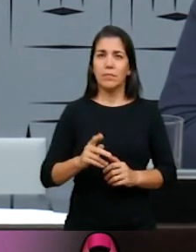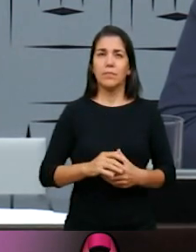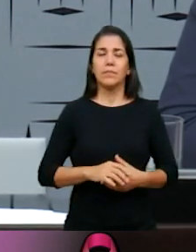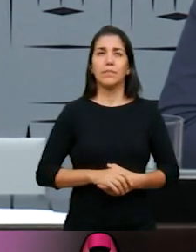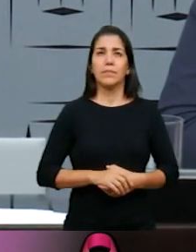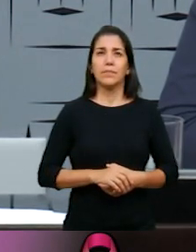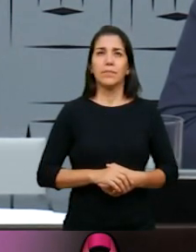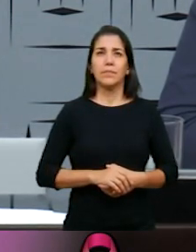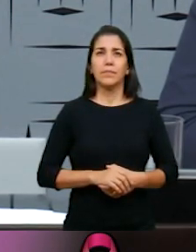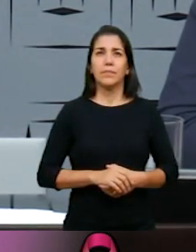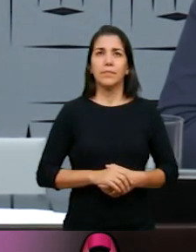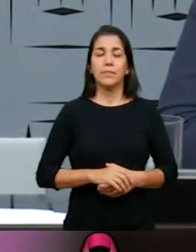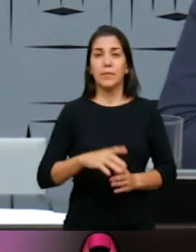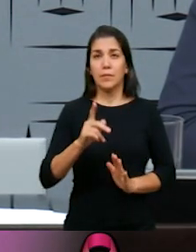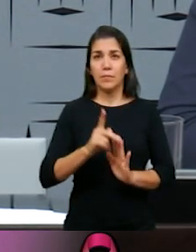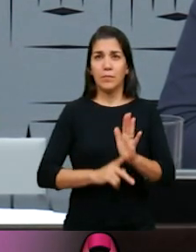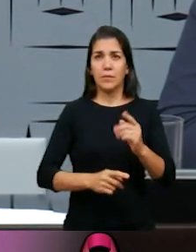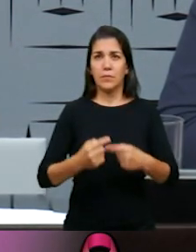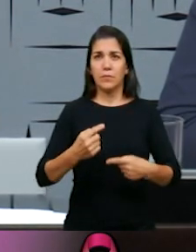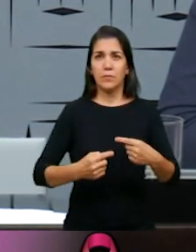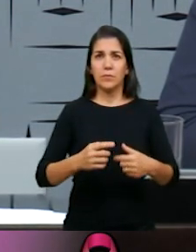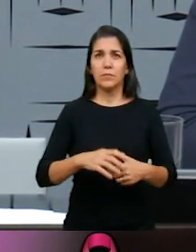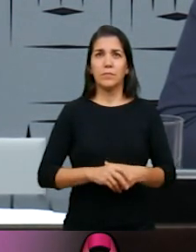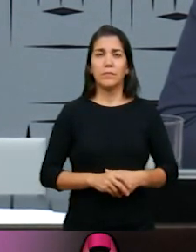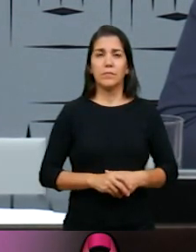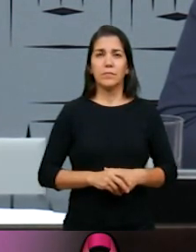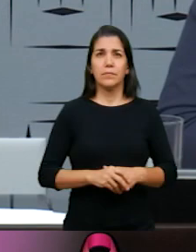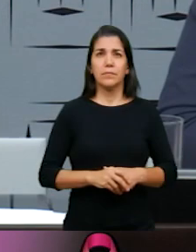ao projeto. O projeto está em discussão.